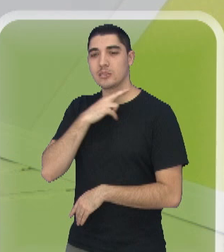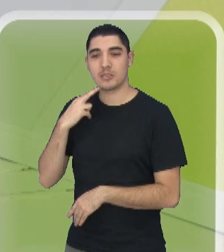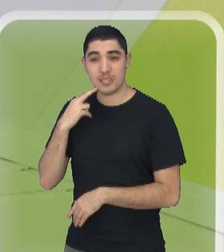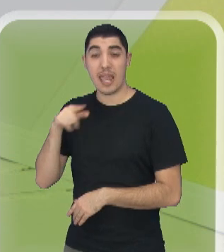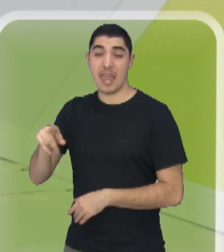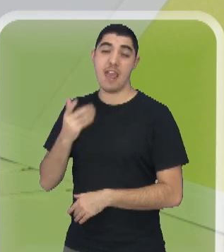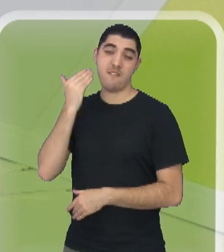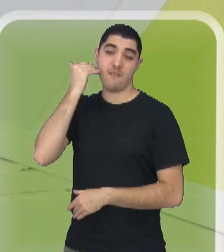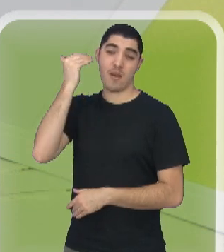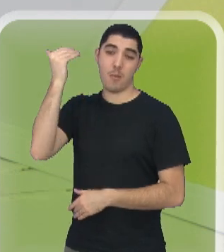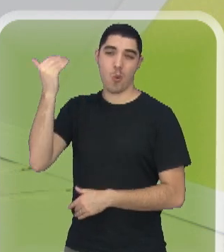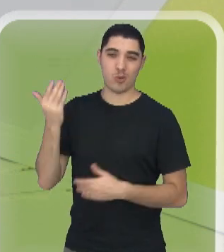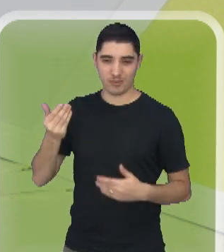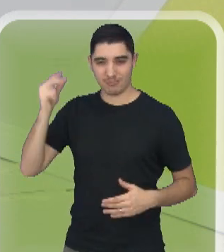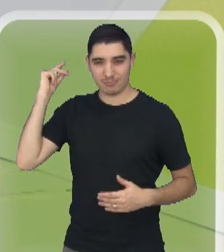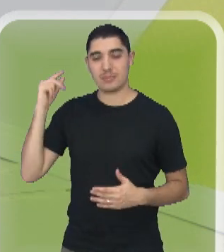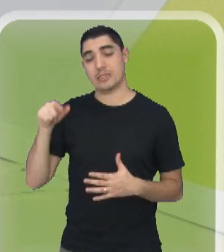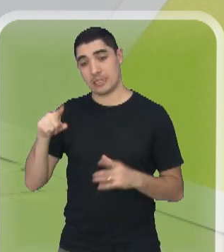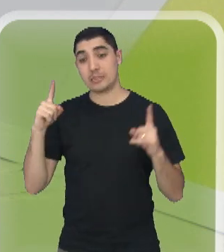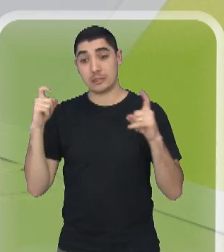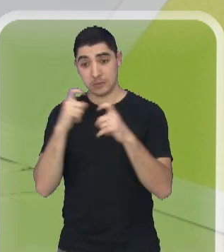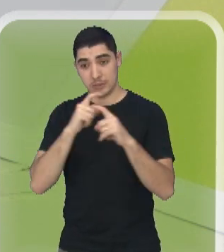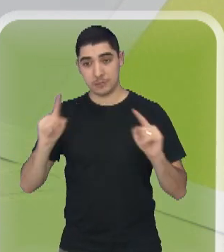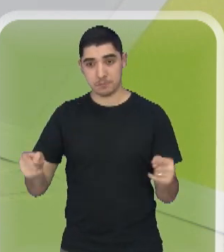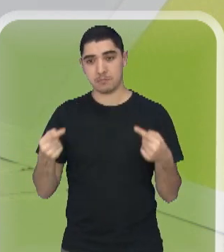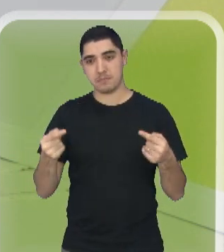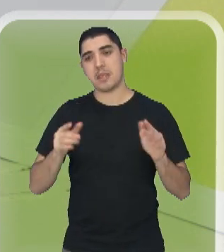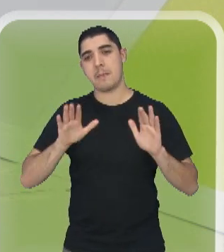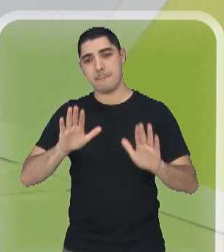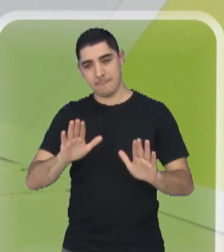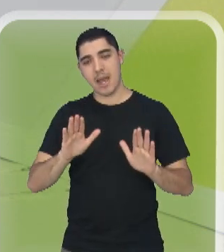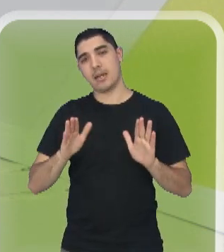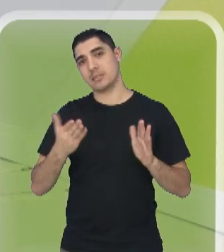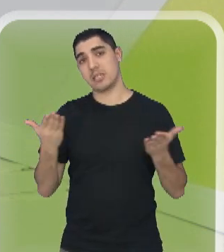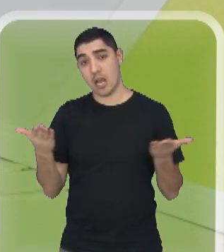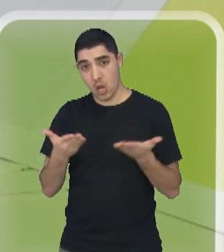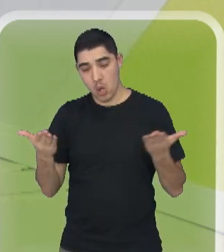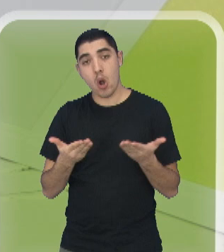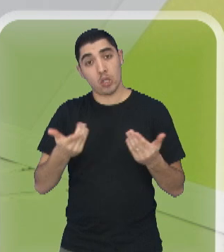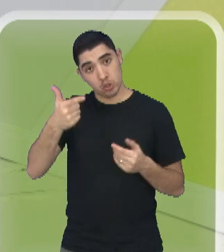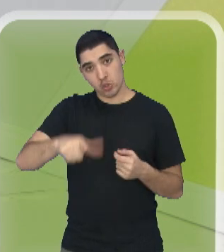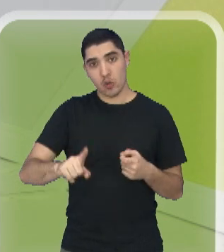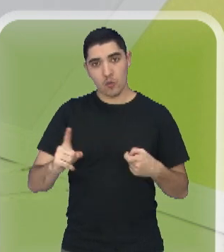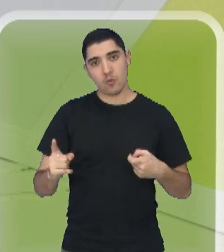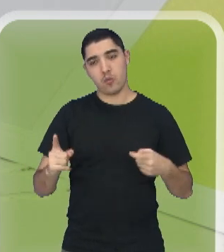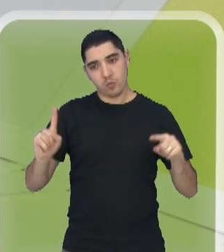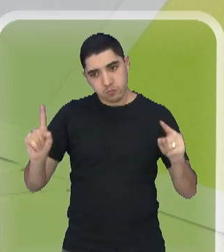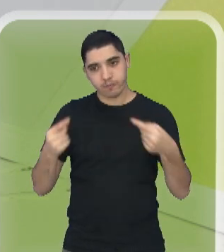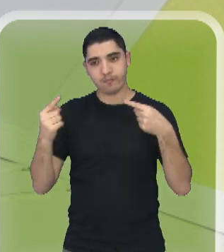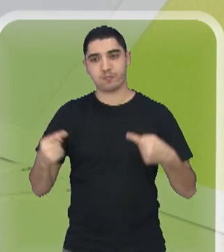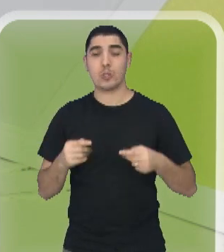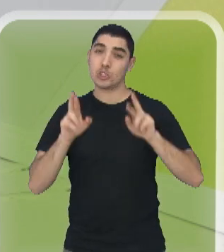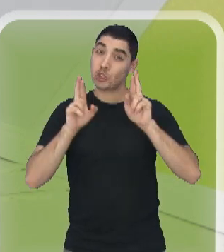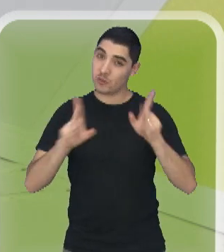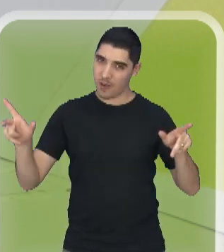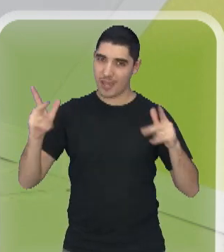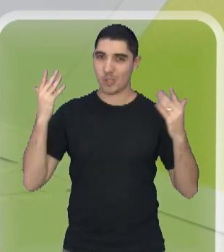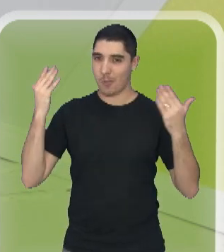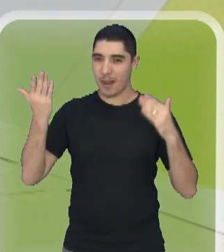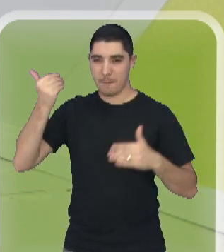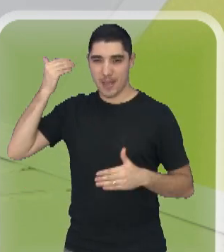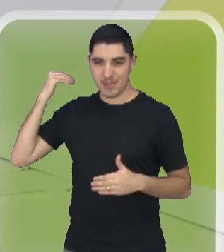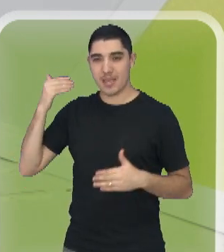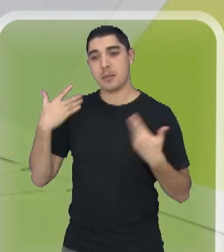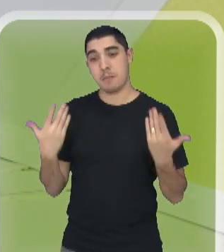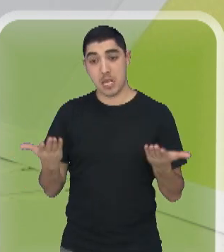da moda ali com o Falcão, muito difícil de enfrentar, mas agora essas duas equipes voltam a se enfrentar em outras circunstâncias, mas o Jaraguá ainda